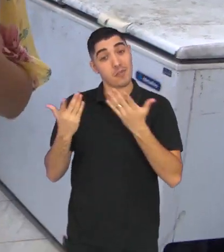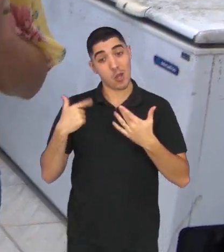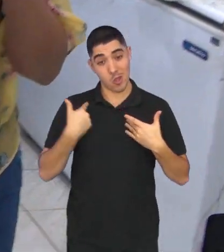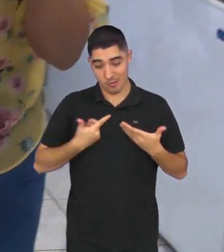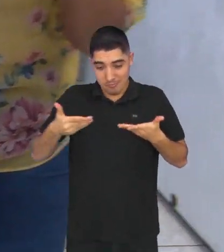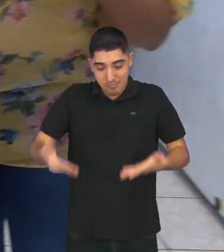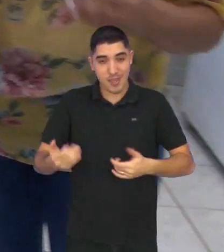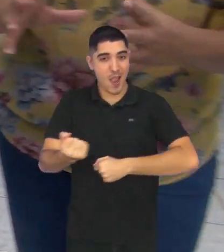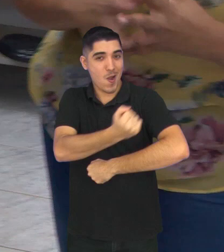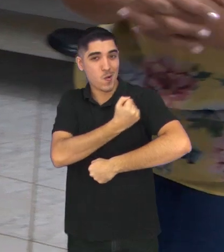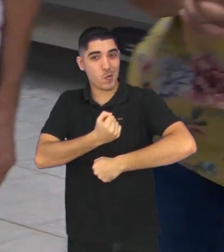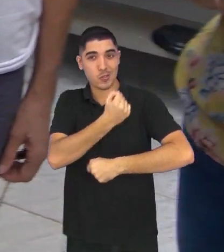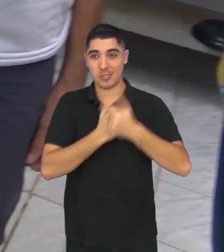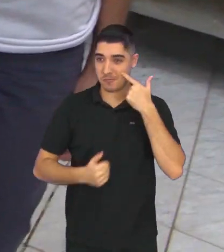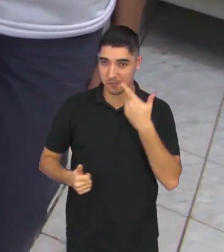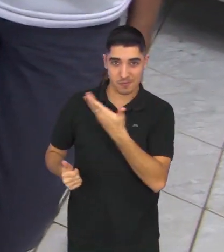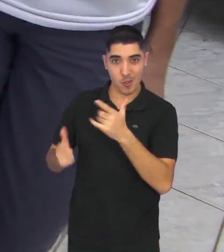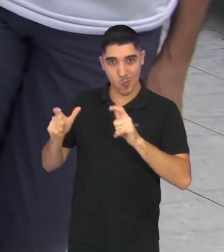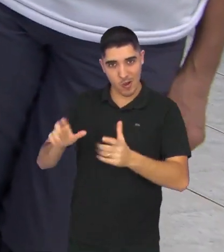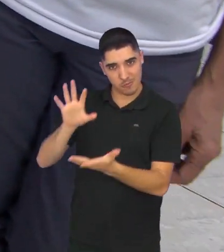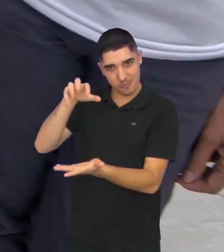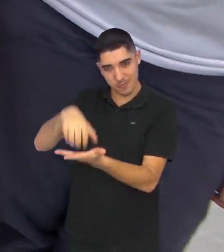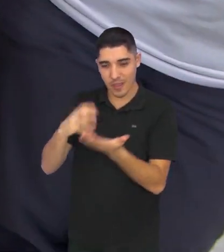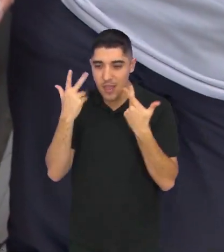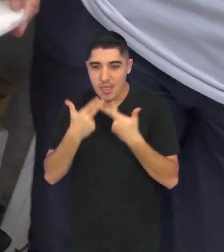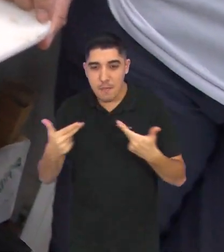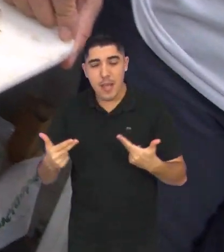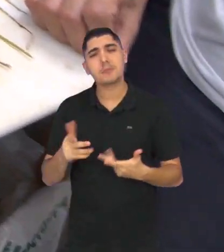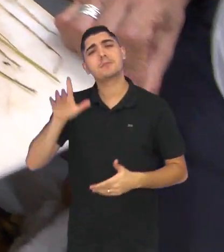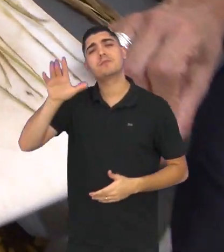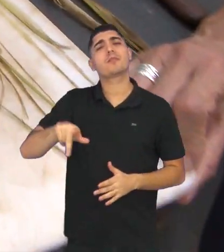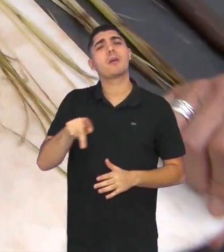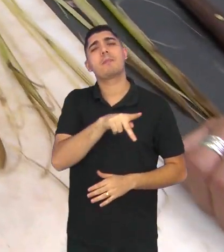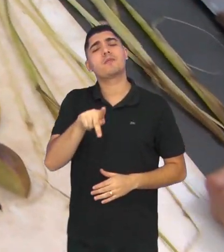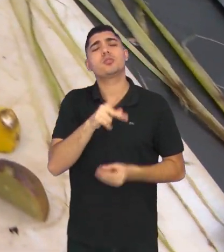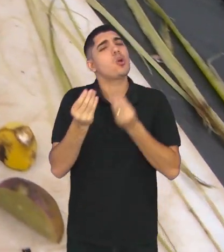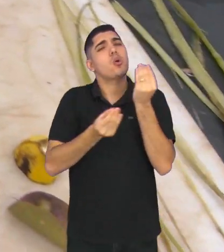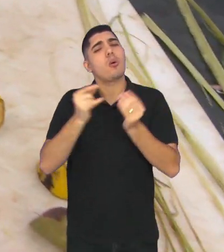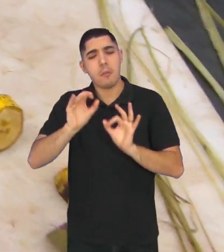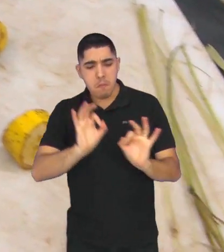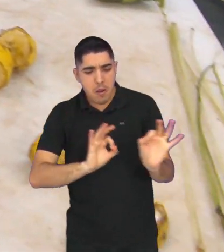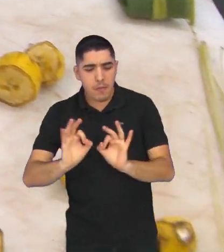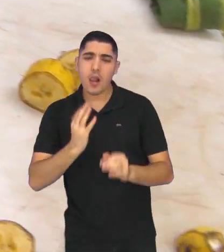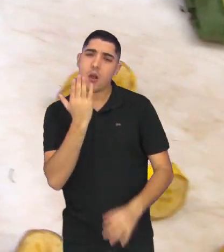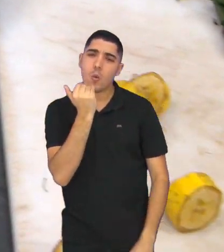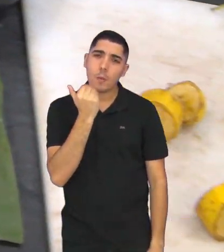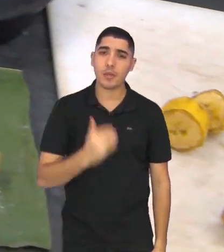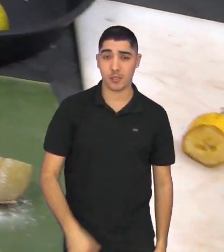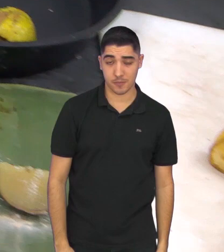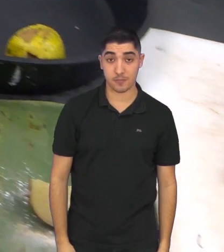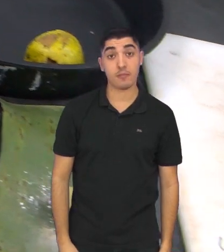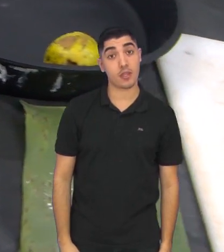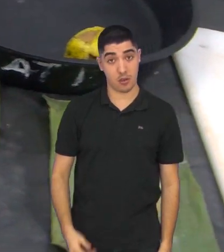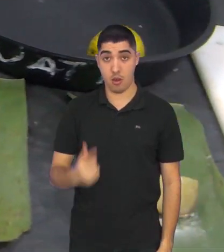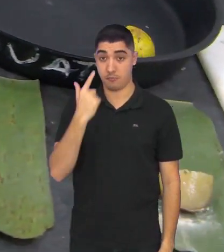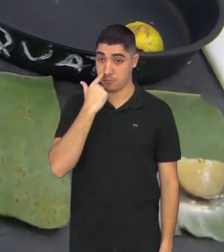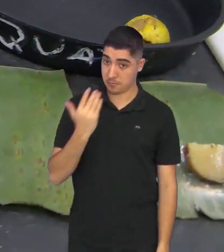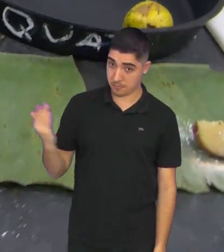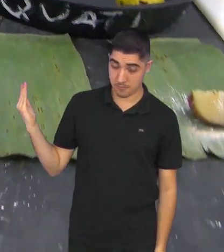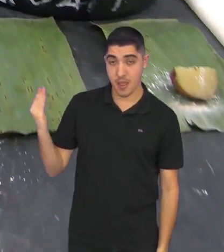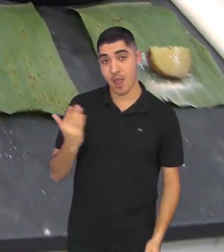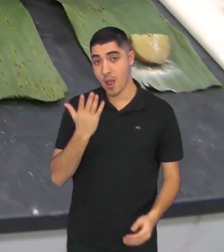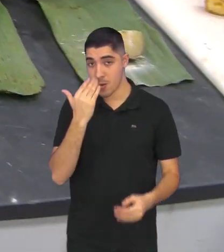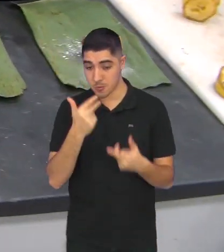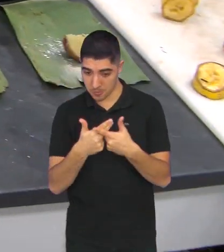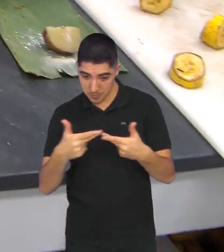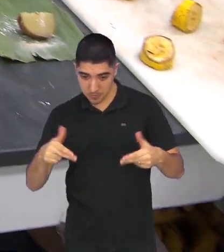do Centro de Reabilitação de Animais Silvestres. Professora, como que vocês preparam os alimentos aqui? Esses